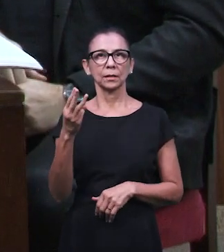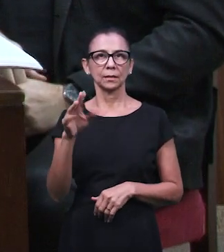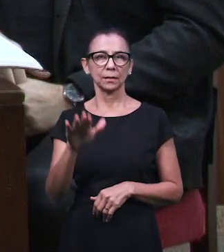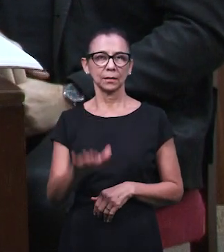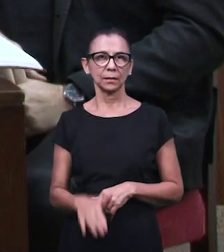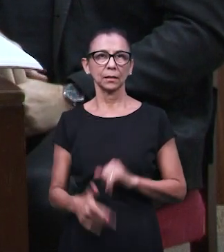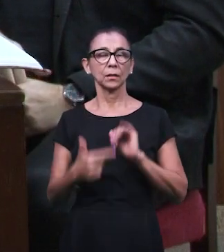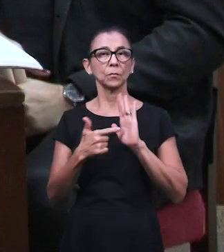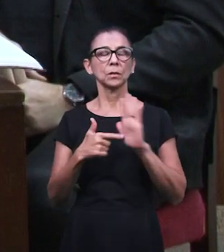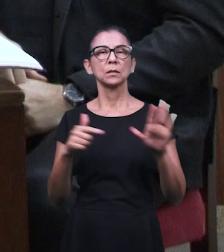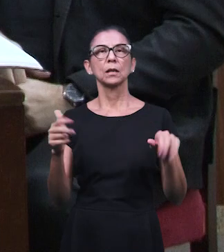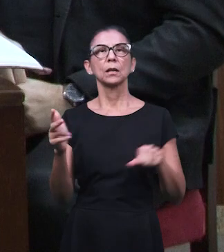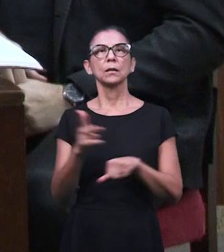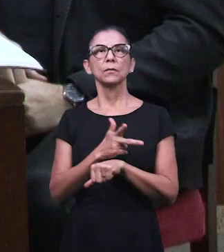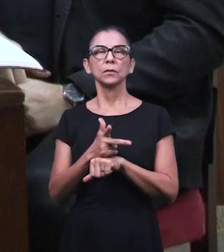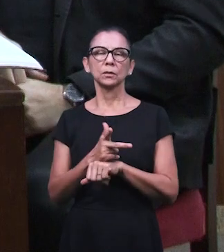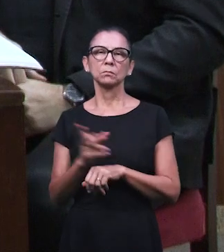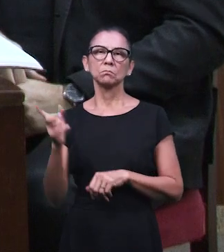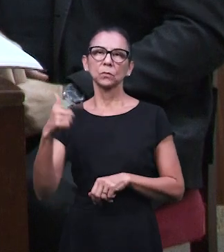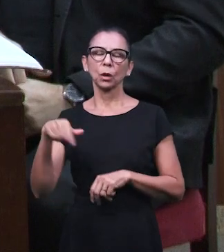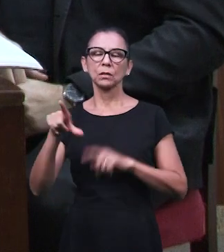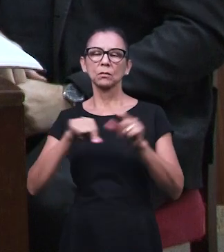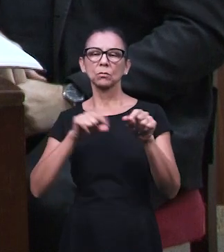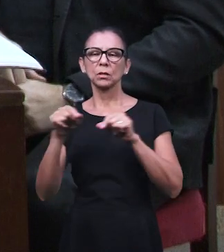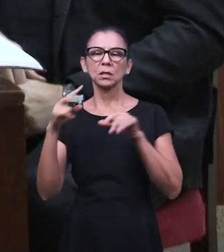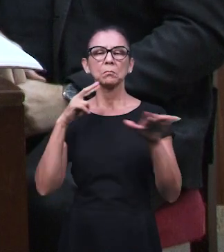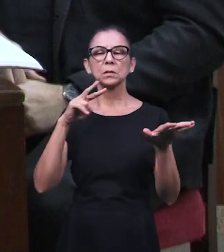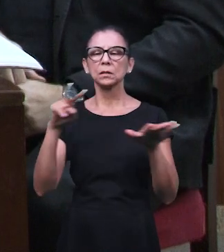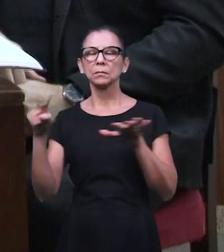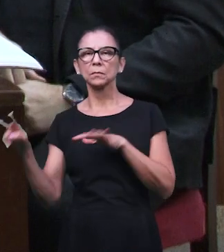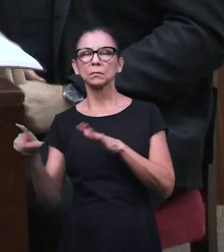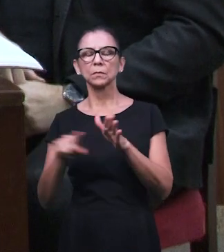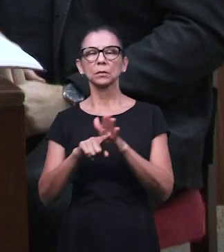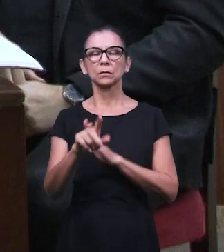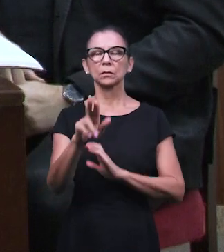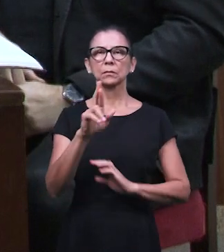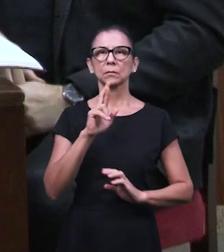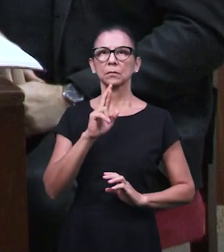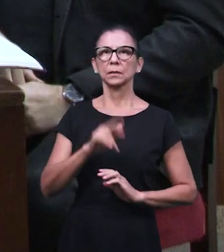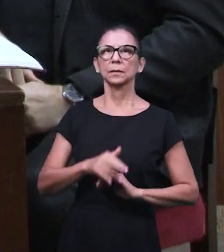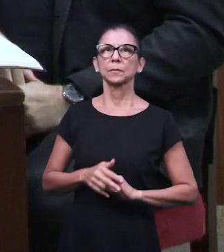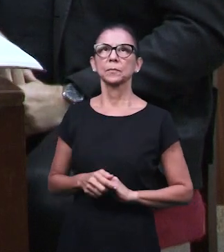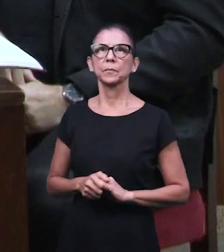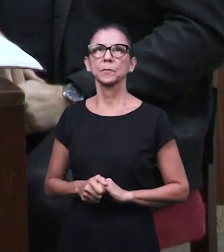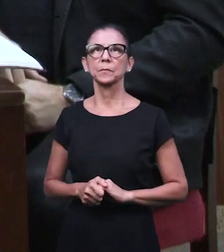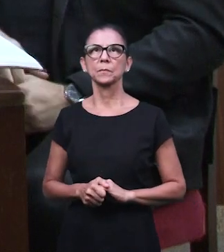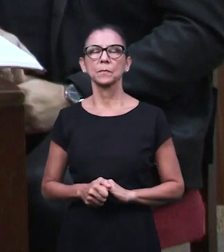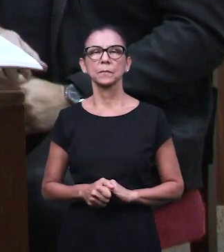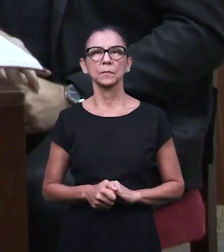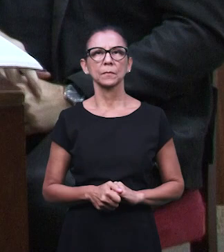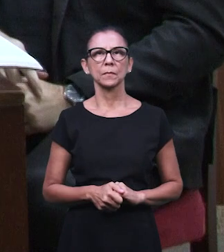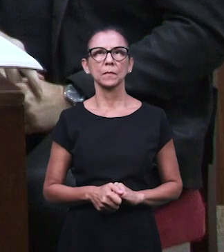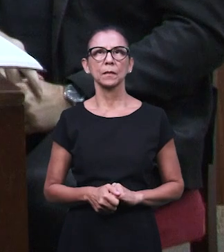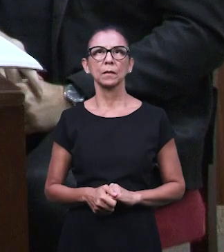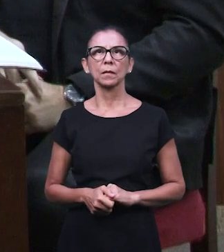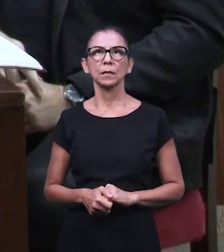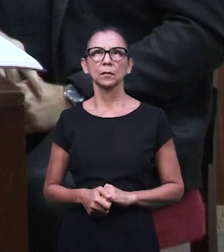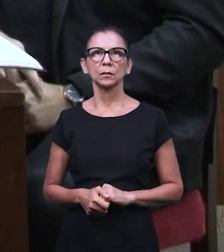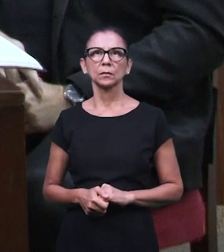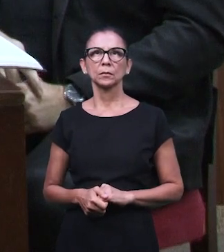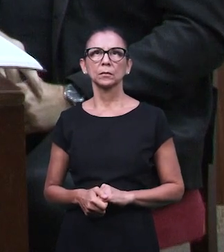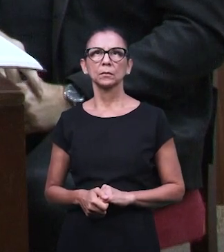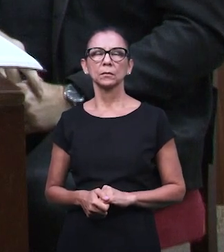nós selecionamos durante essa semana de perguntas e respostas. Ao meu lado direito está nosso companheiro